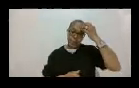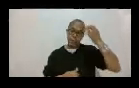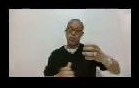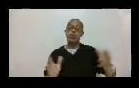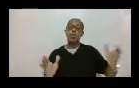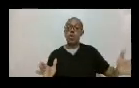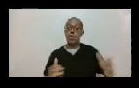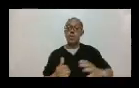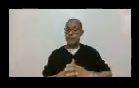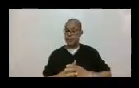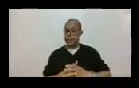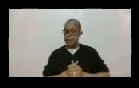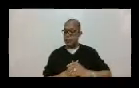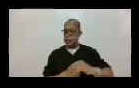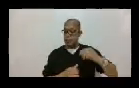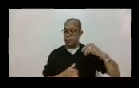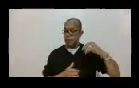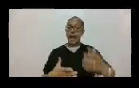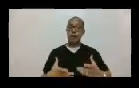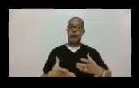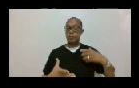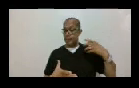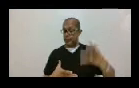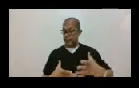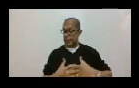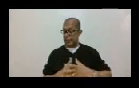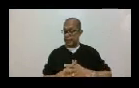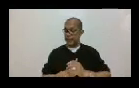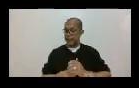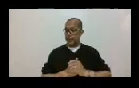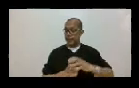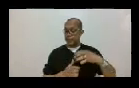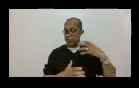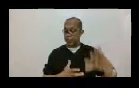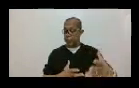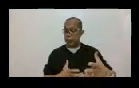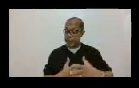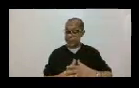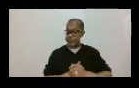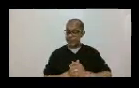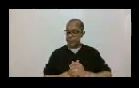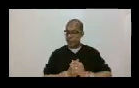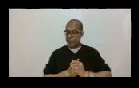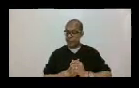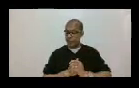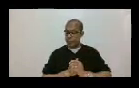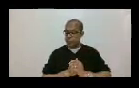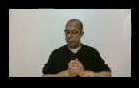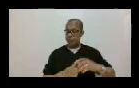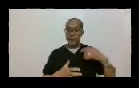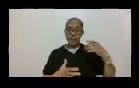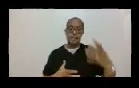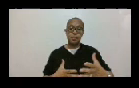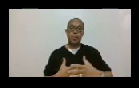locais é com menos condições tá às vezes não tem uma água não tem uma luz internada nós temos a violência